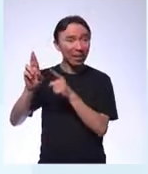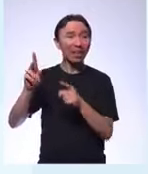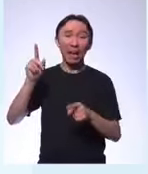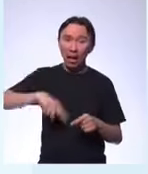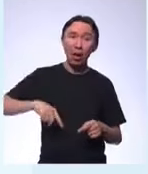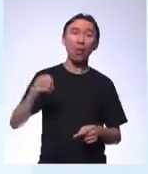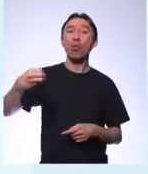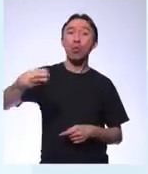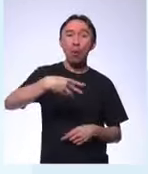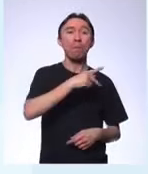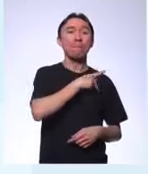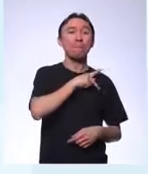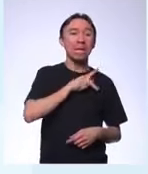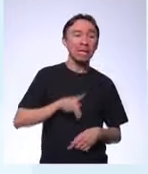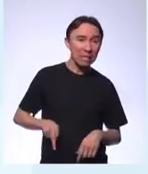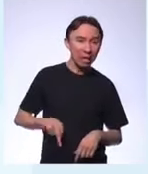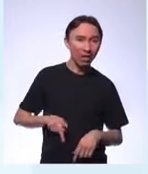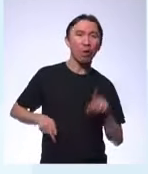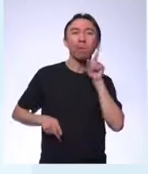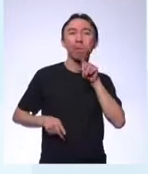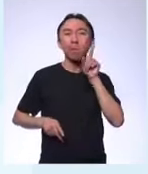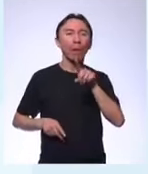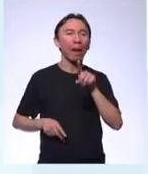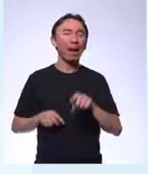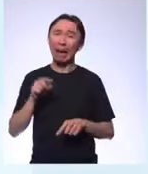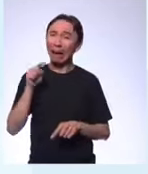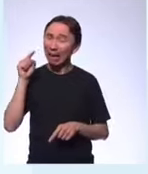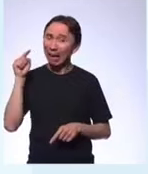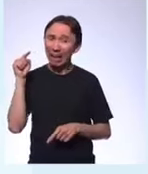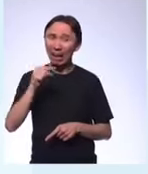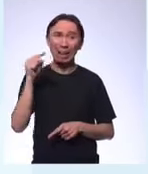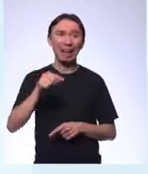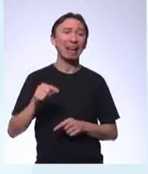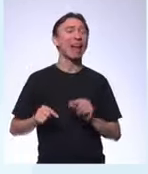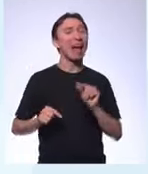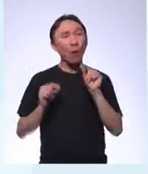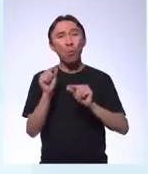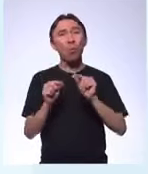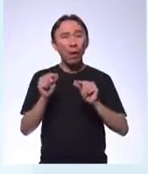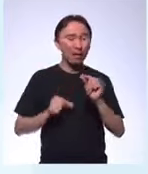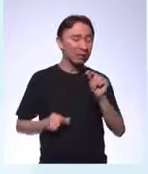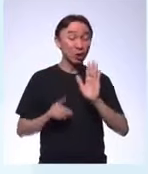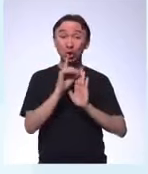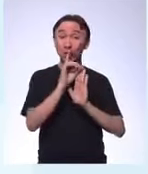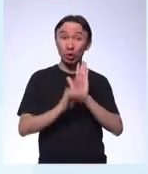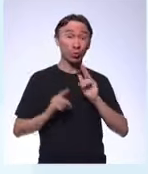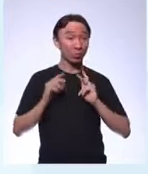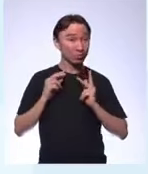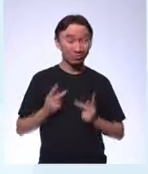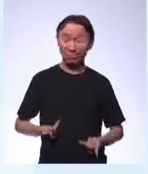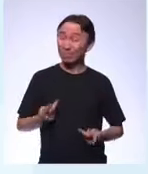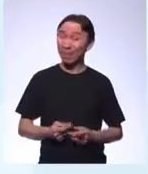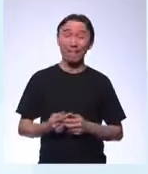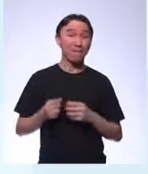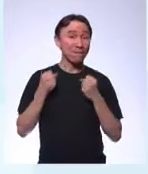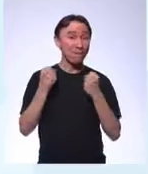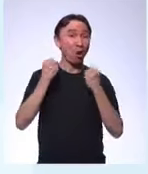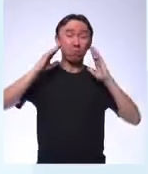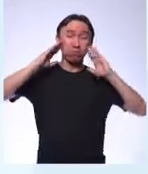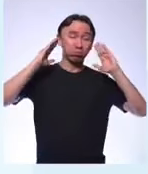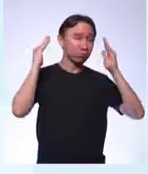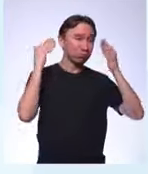Unidos. E o Jimmy Carter, ele era uma pessoa muito ligada à questão dos direitos humanos, e ele faz um pronunciamento nos seus